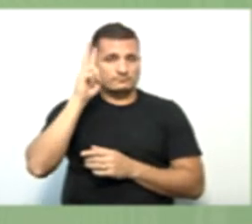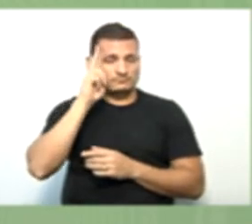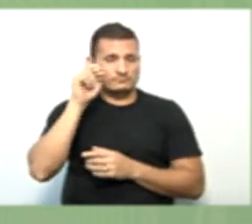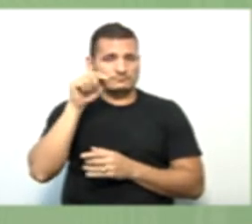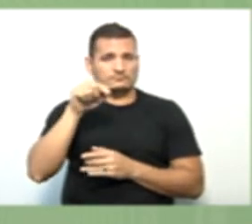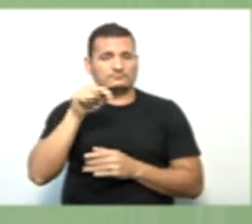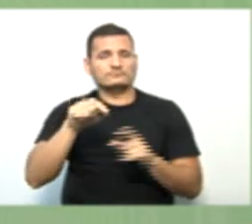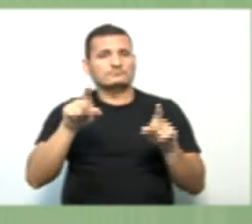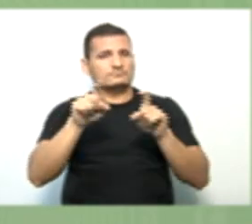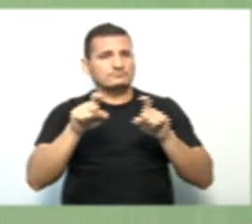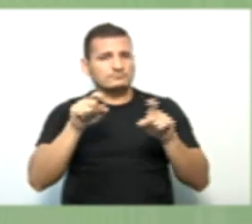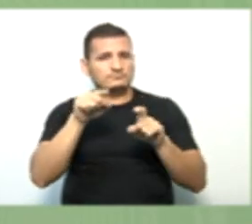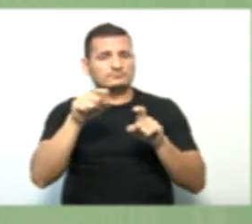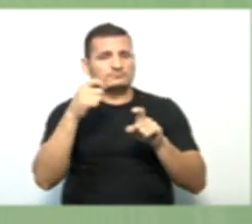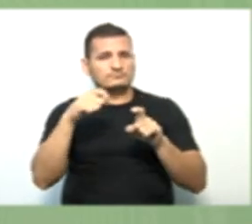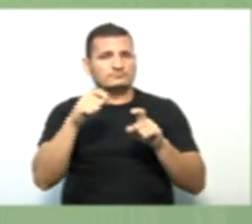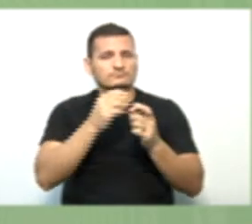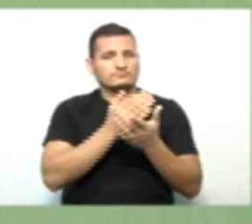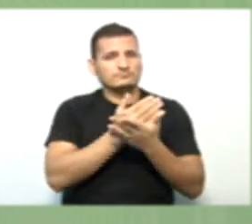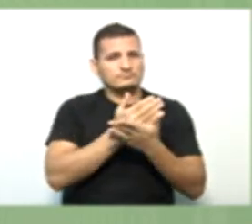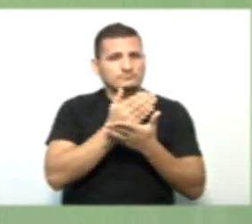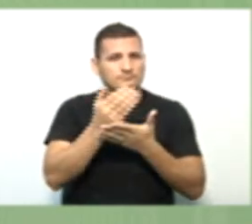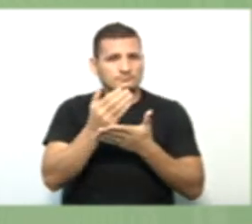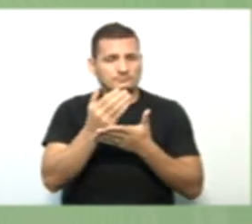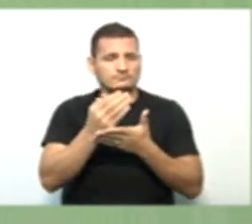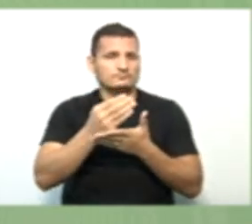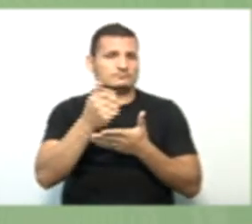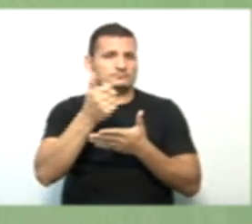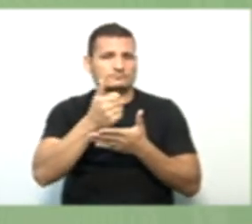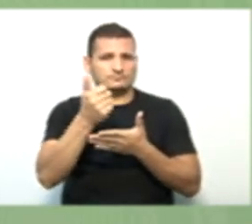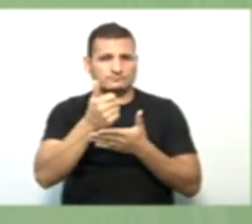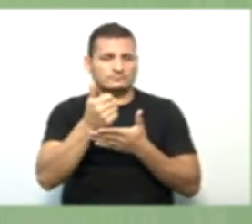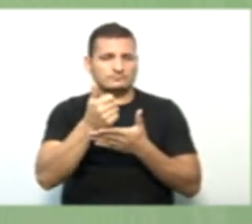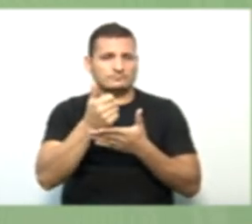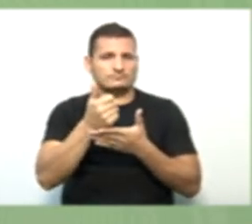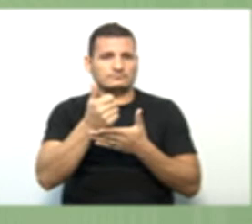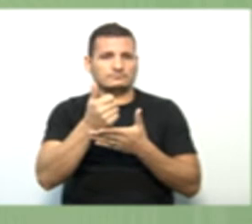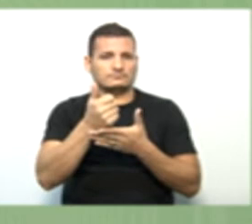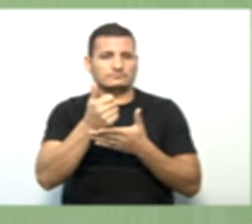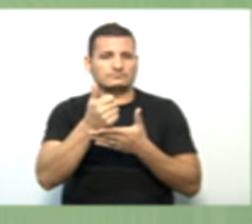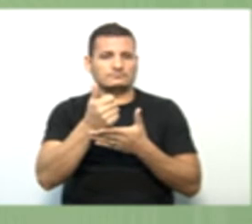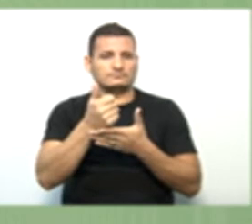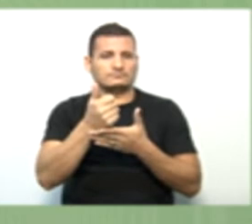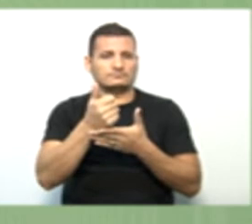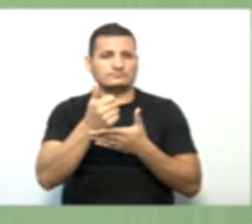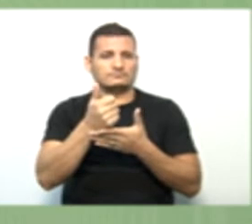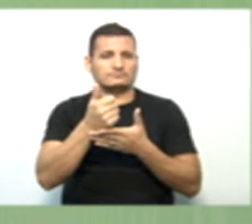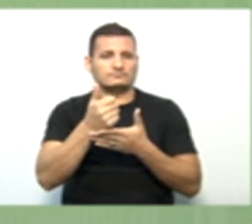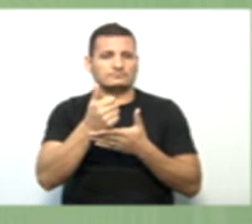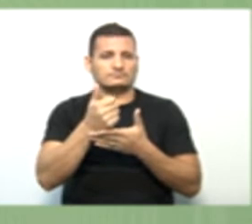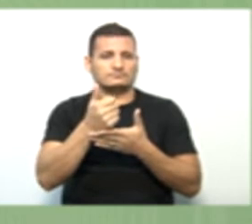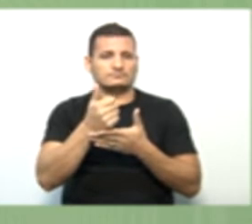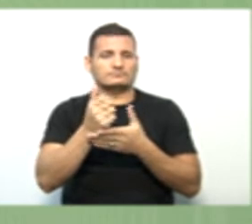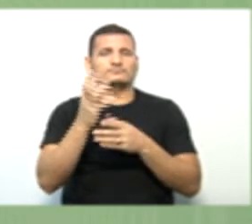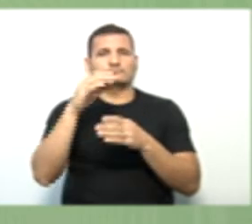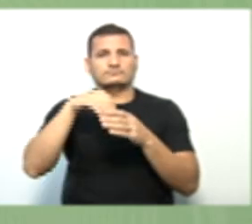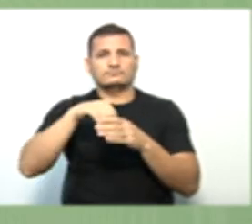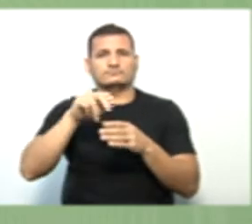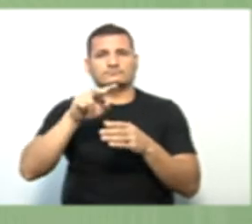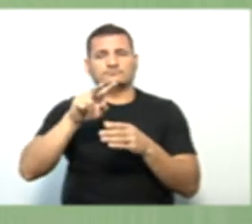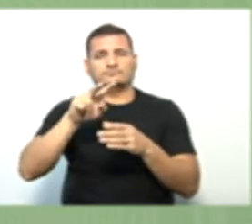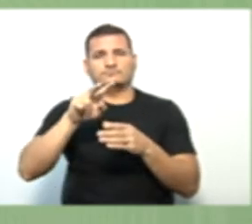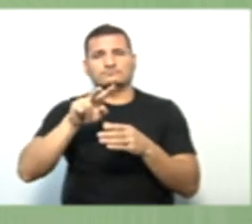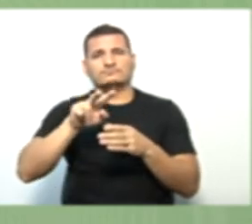contador ele precisa ser iniciado antes do comando while e tem que ser incrementado dentro do comando